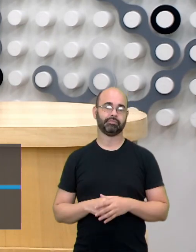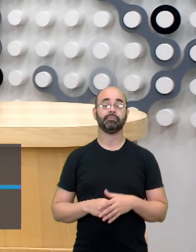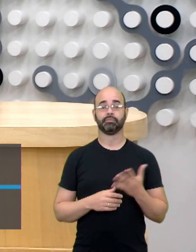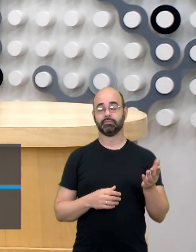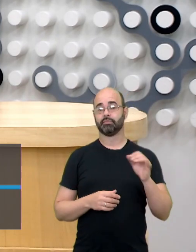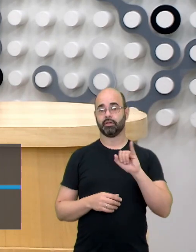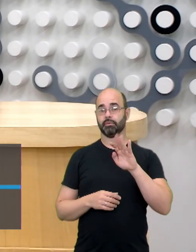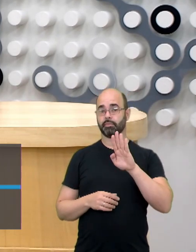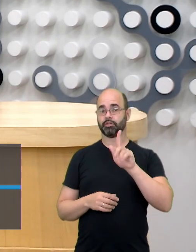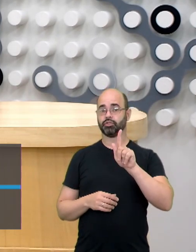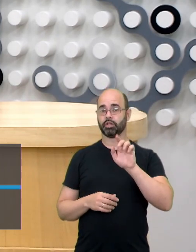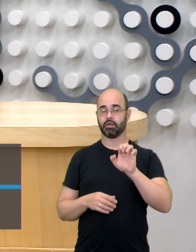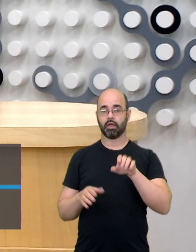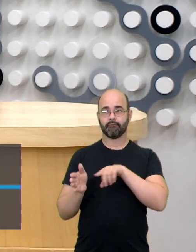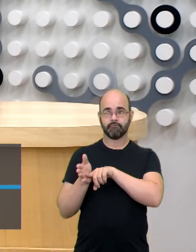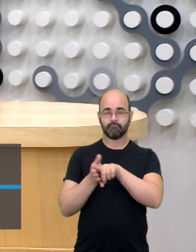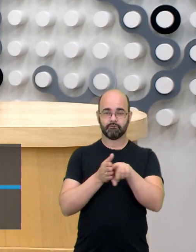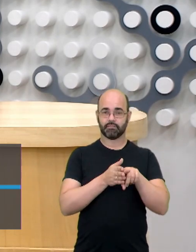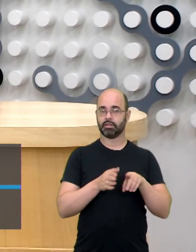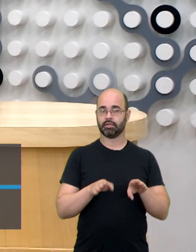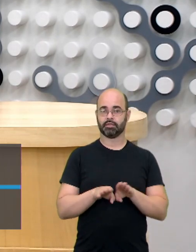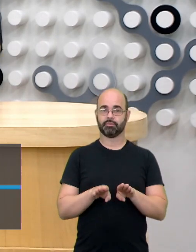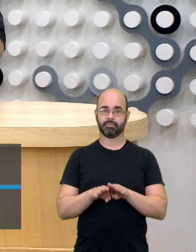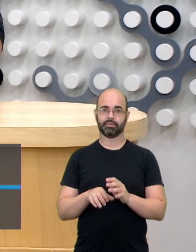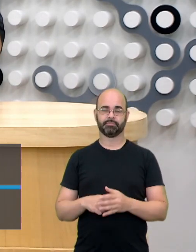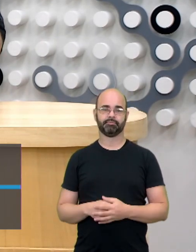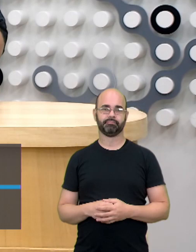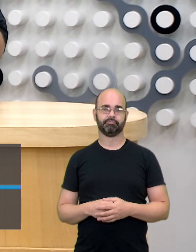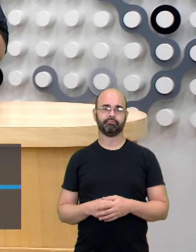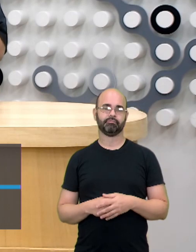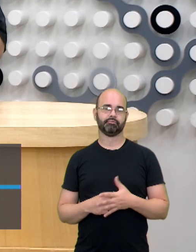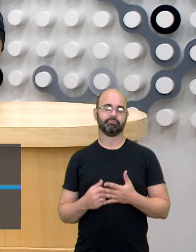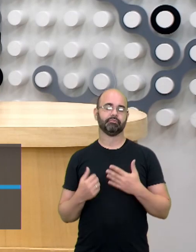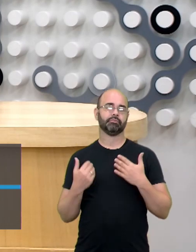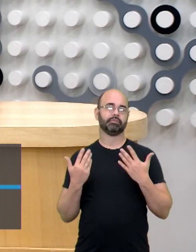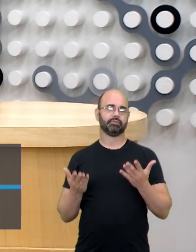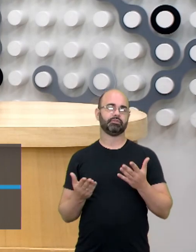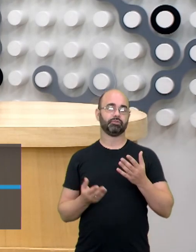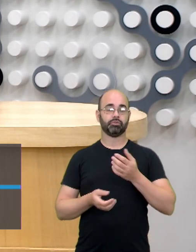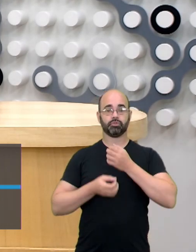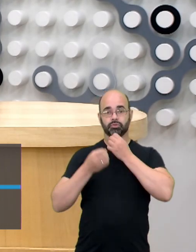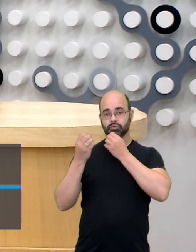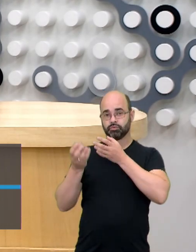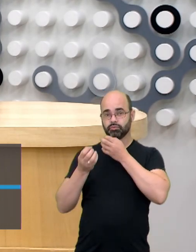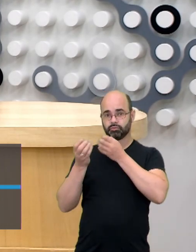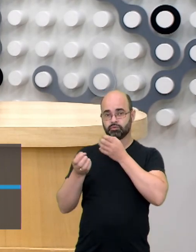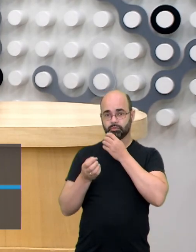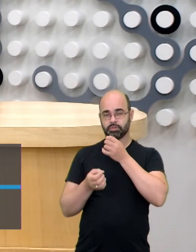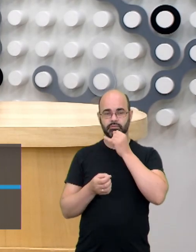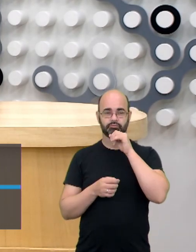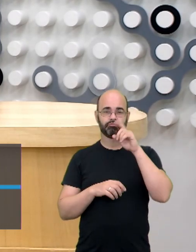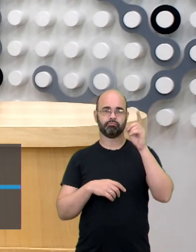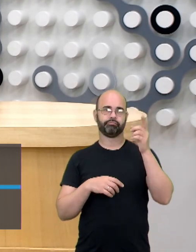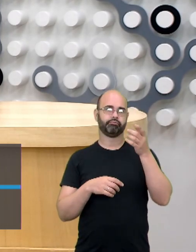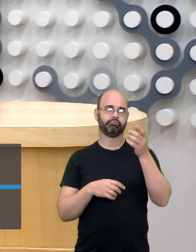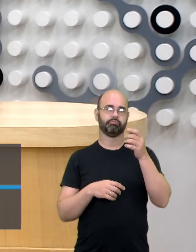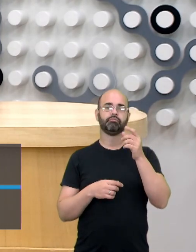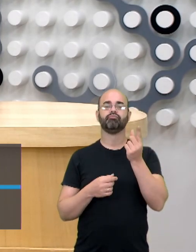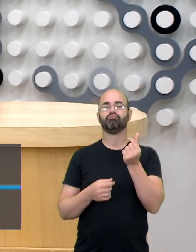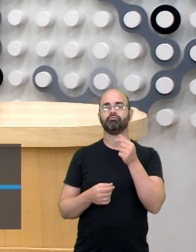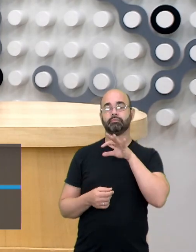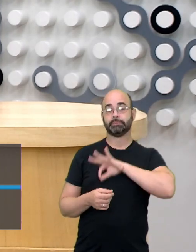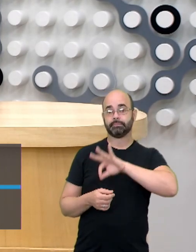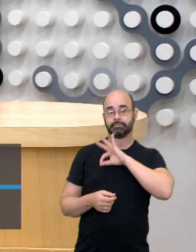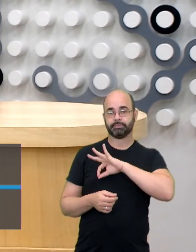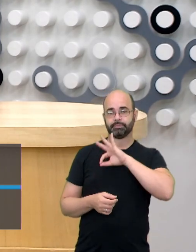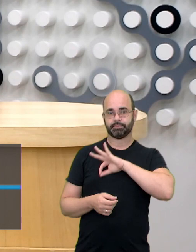pelo IBGE. Então também é mais uma forma de ter, né, um certo dado estatístico, por exemplo, renda. Você pode